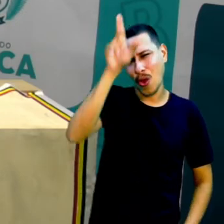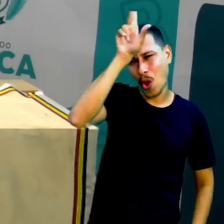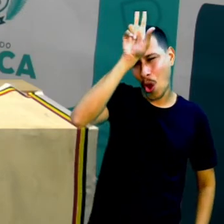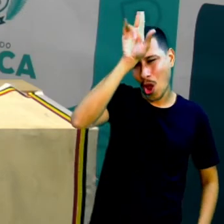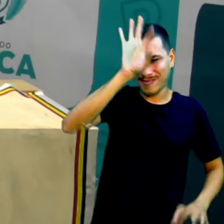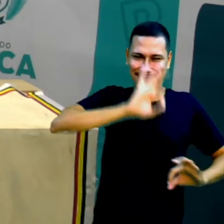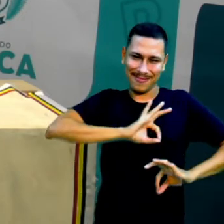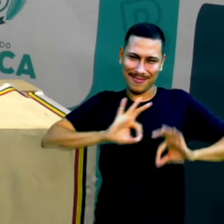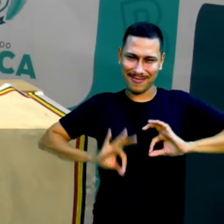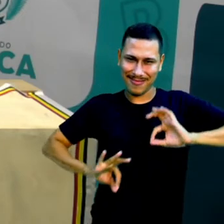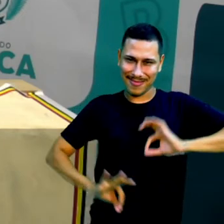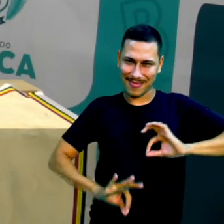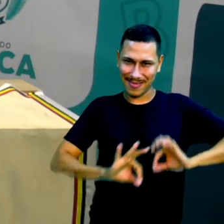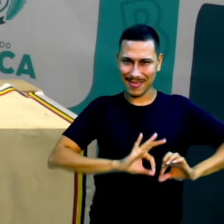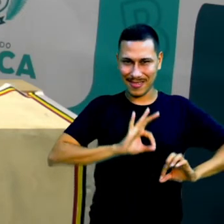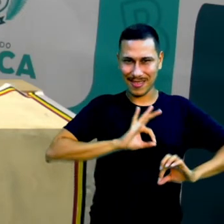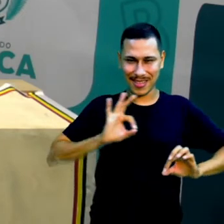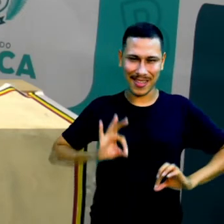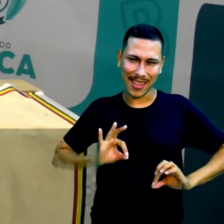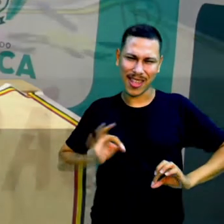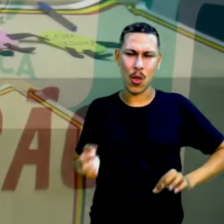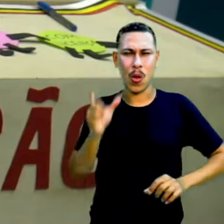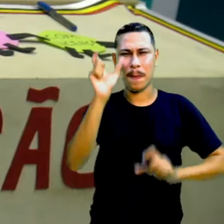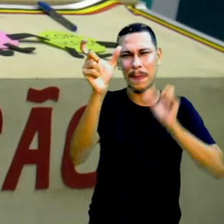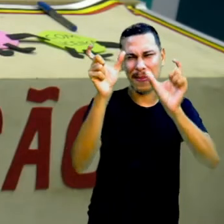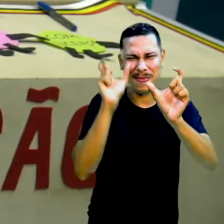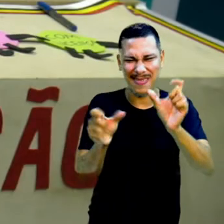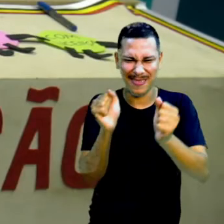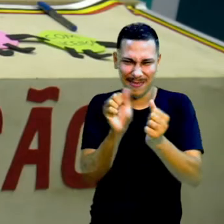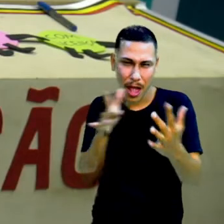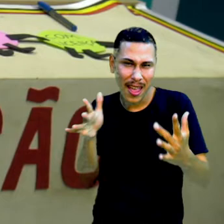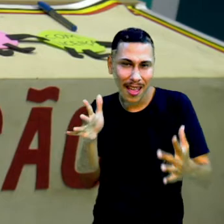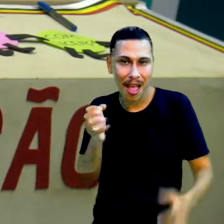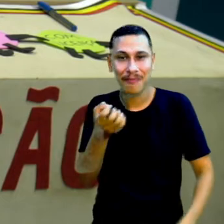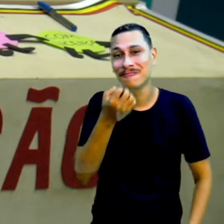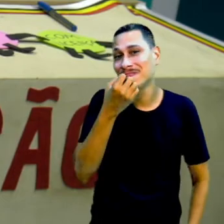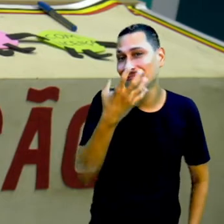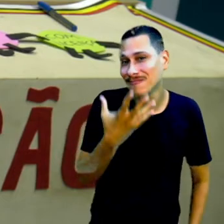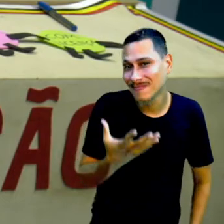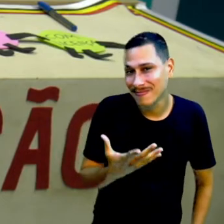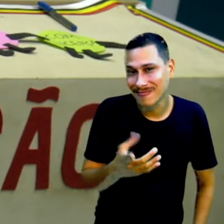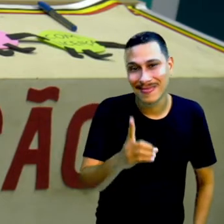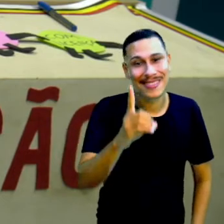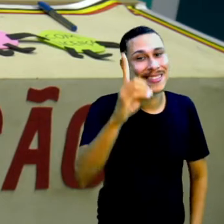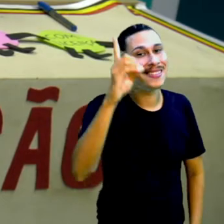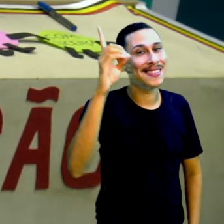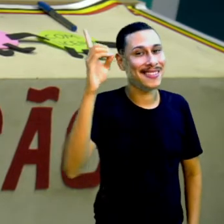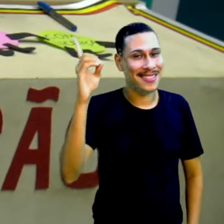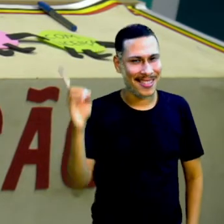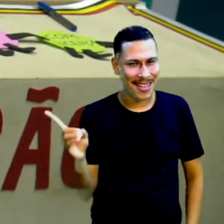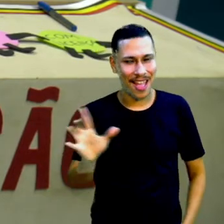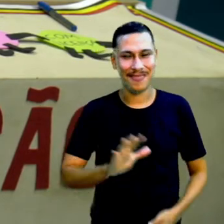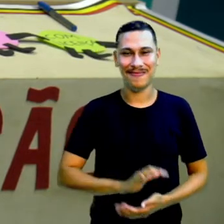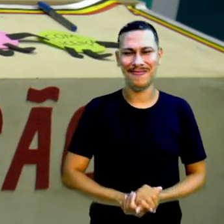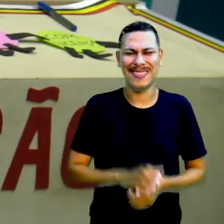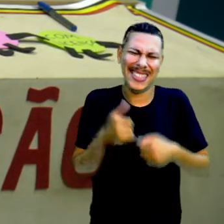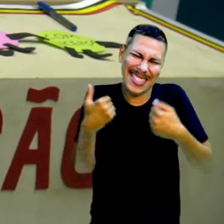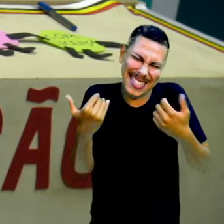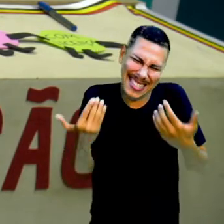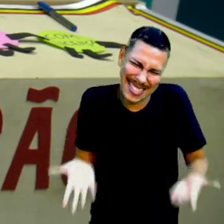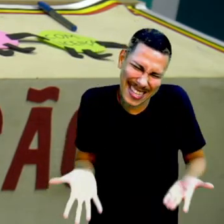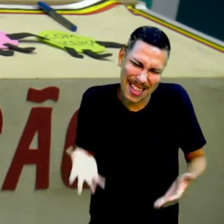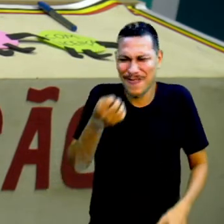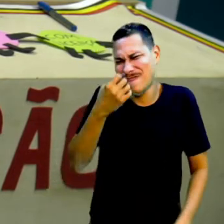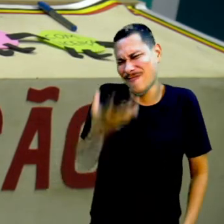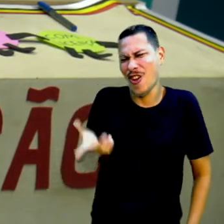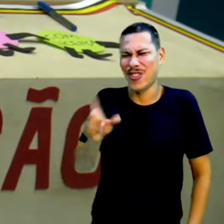uma palavrinha mágica para a gente que é bom dia. E aí, meus amores, é tão bom quando a gente